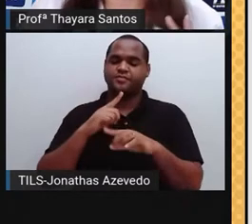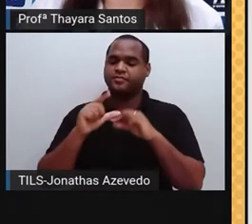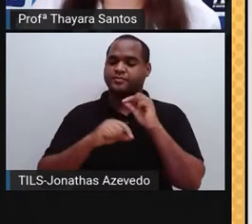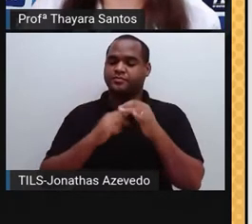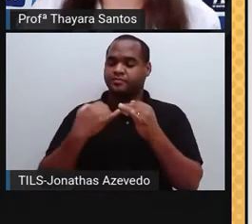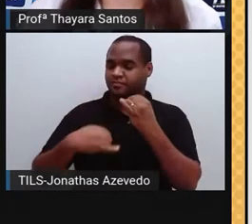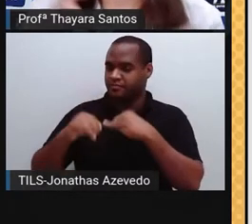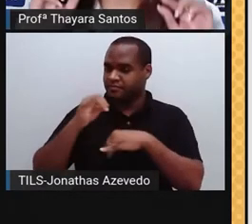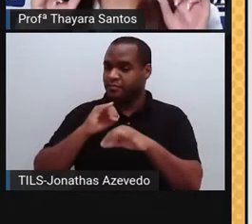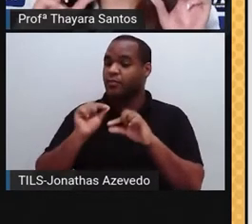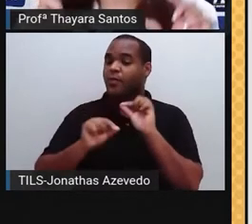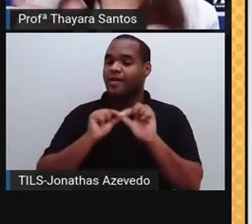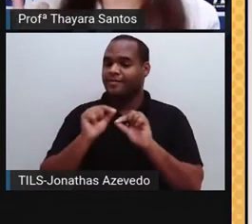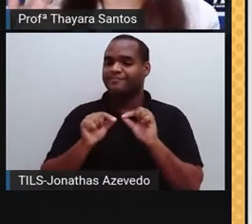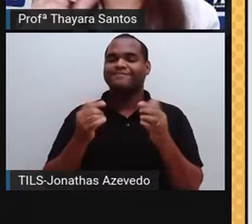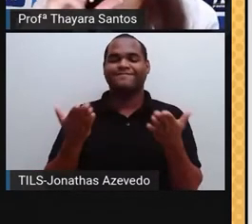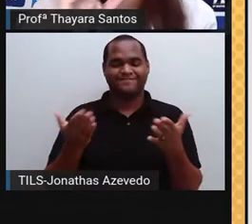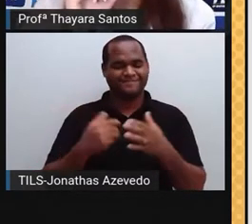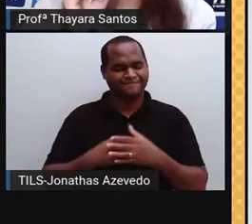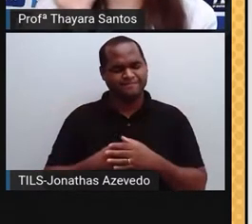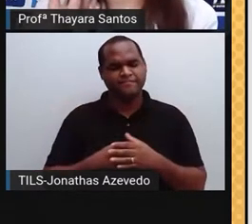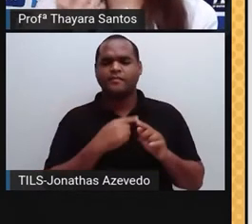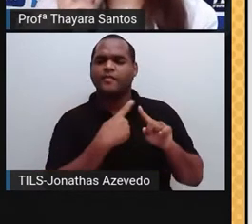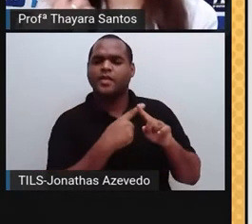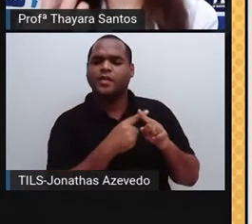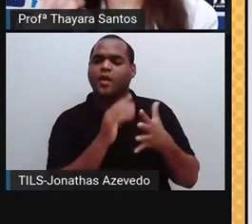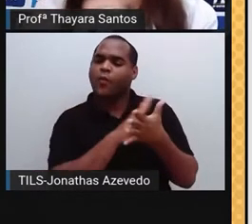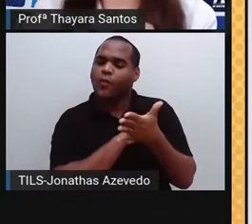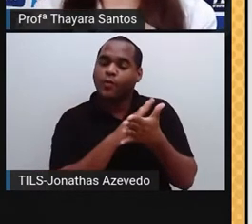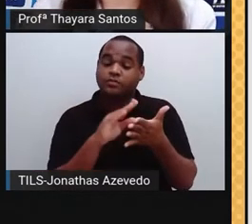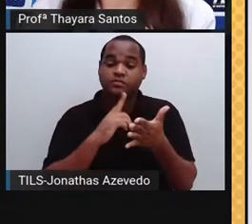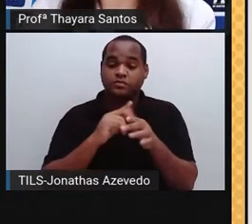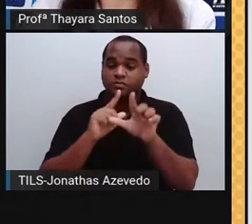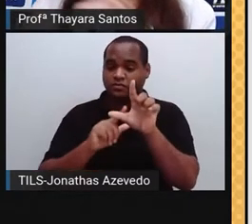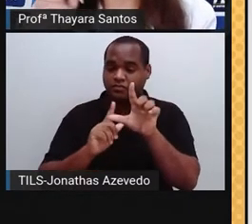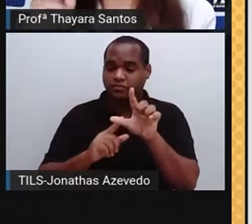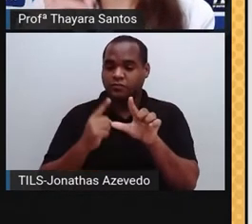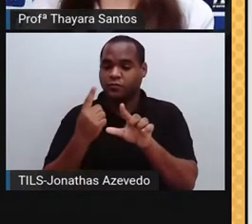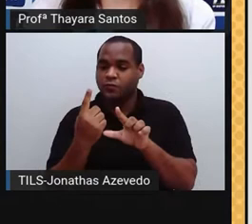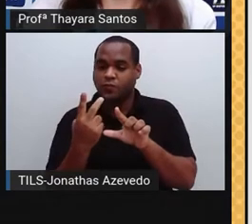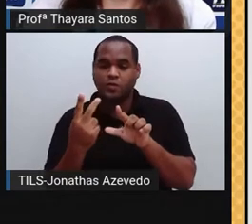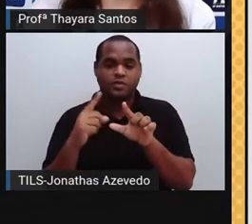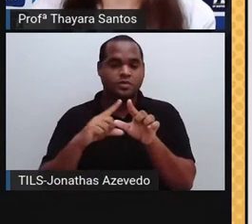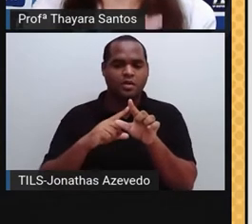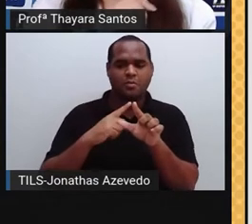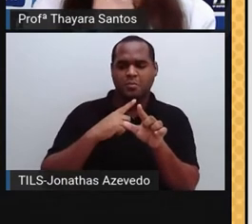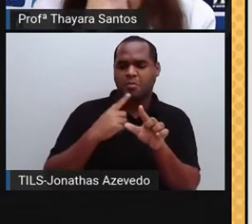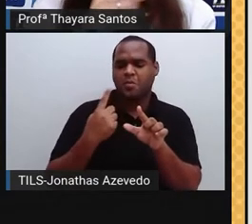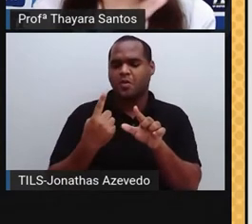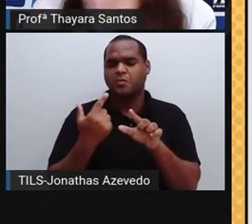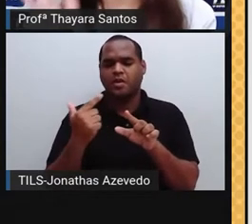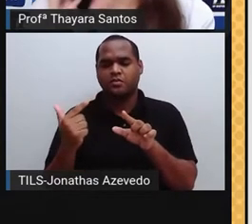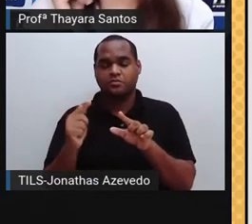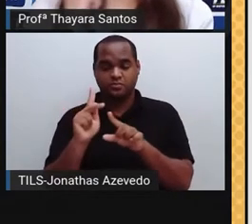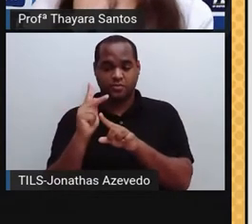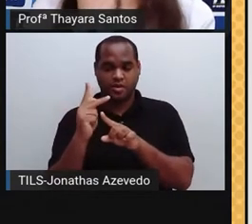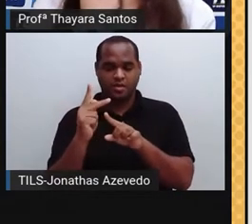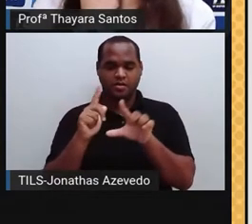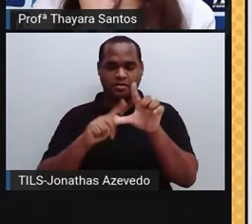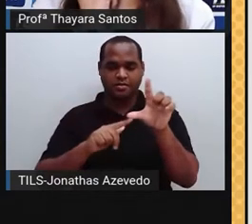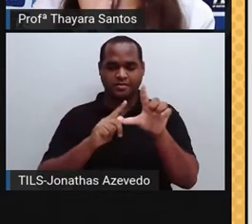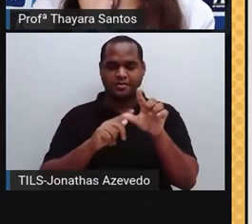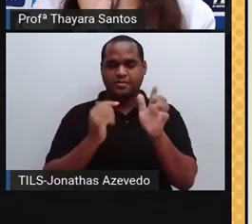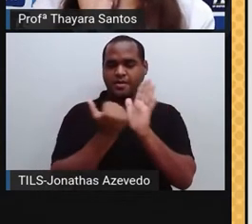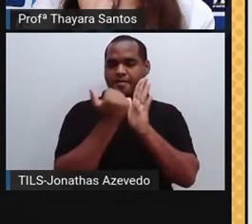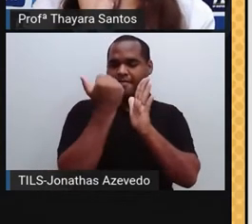aquele, certo? E por que tem uns que tem duas letrinhas e não só uma? Porque com a letra H, aí a gente tem mais do